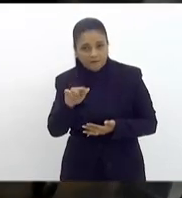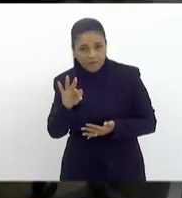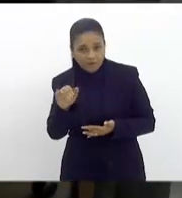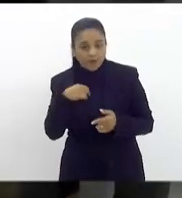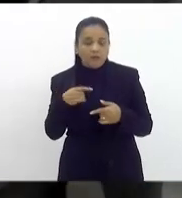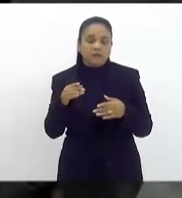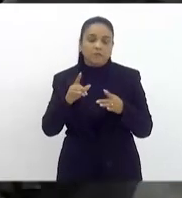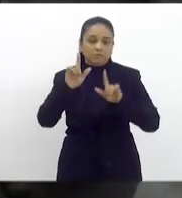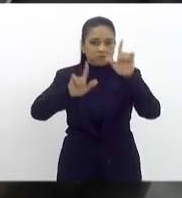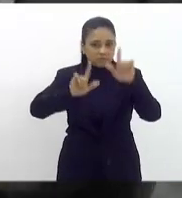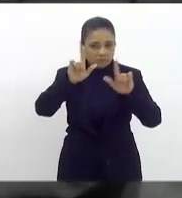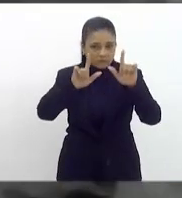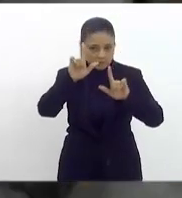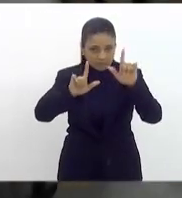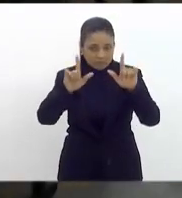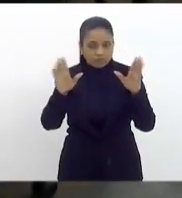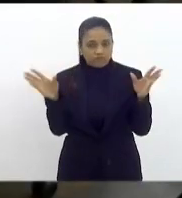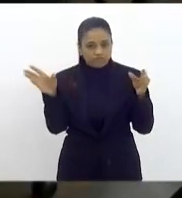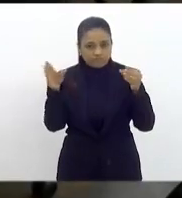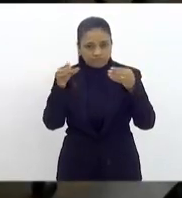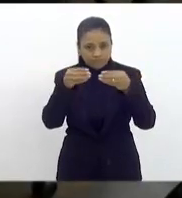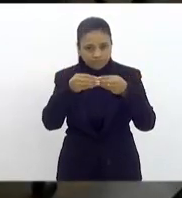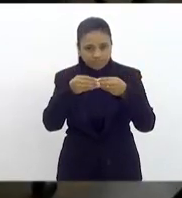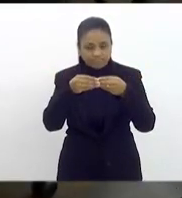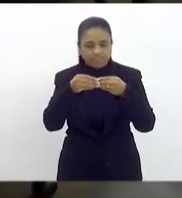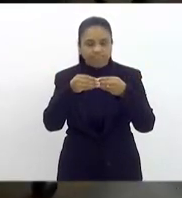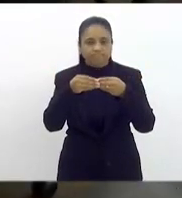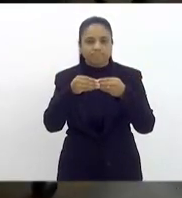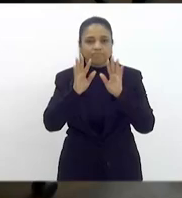da TV Alerj. E suspenda a transmissão, por favor.